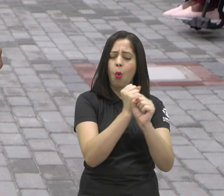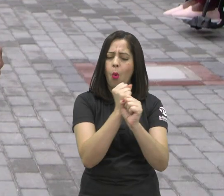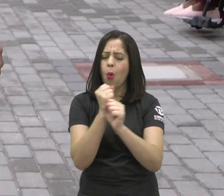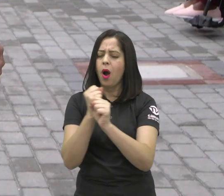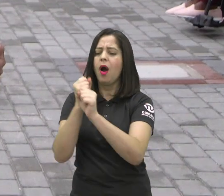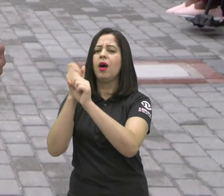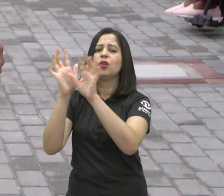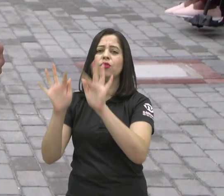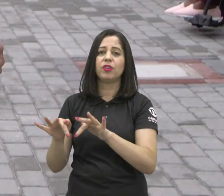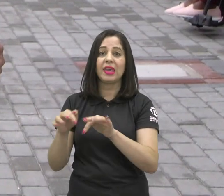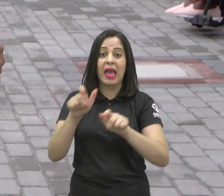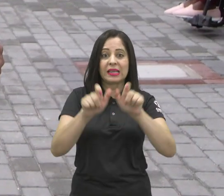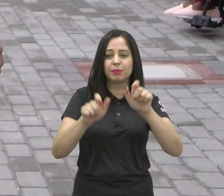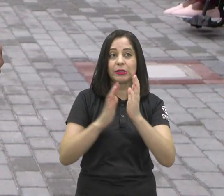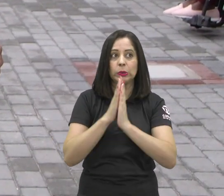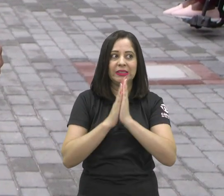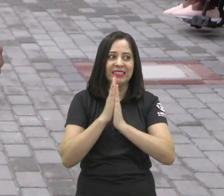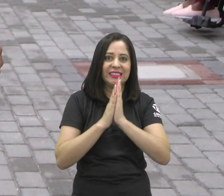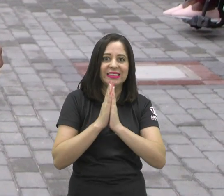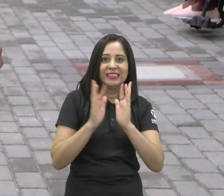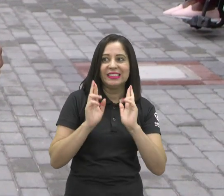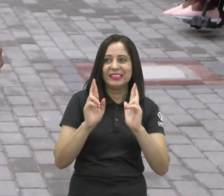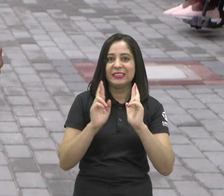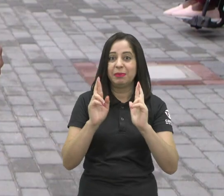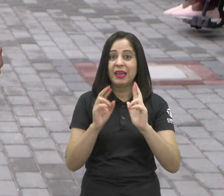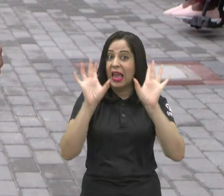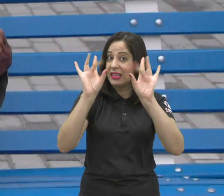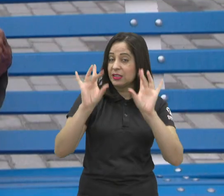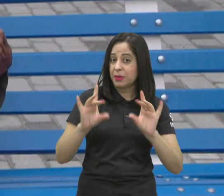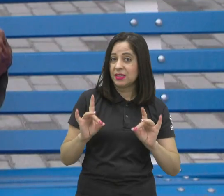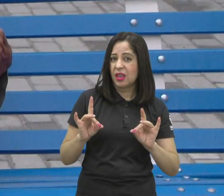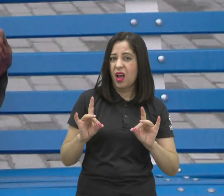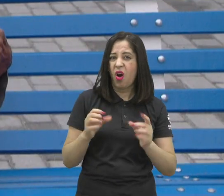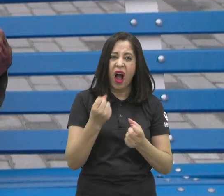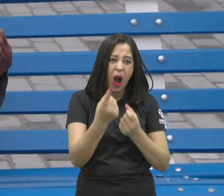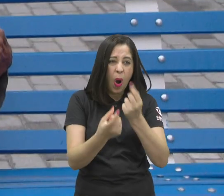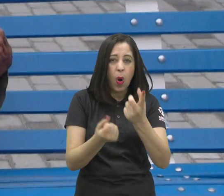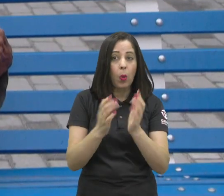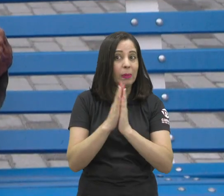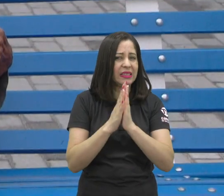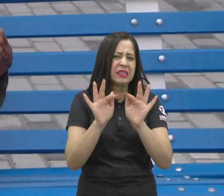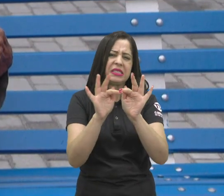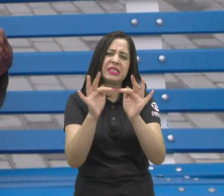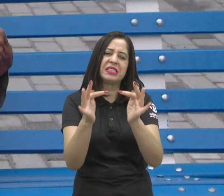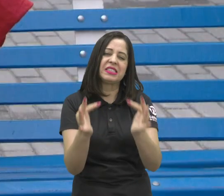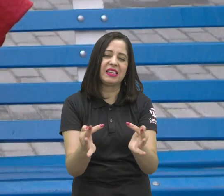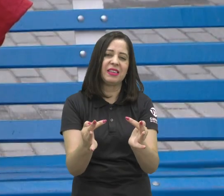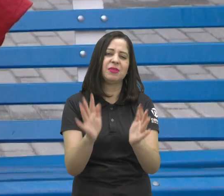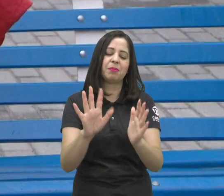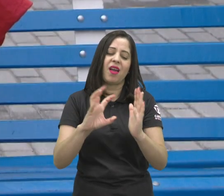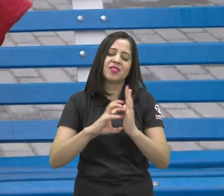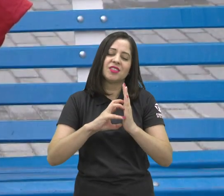No fim de ano, muitas pessoas esperam por algo especial. Para algumas, os desejos são simples,